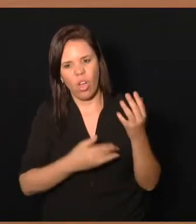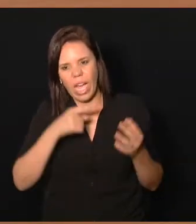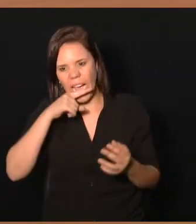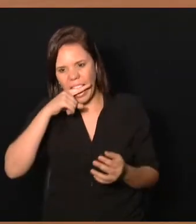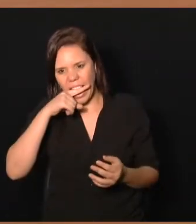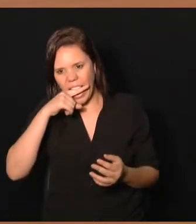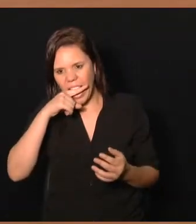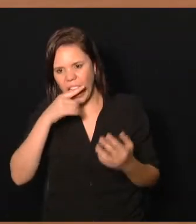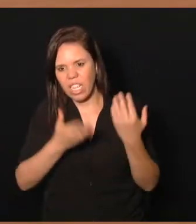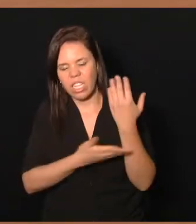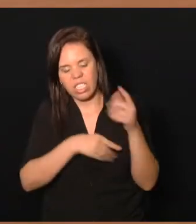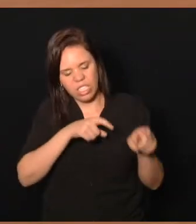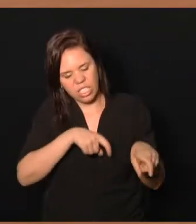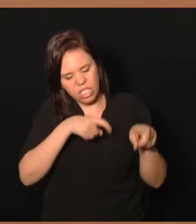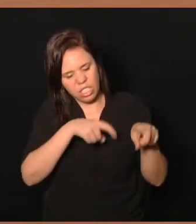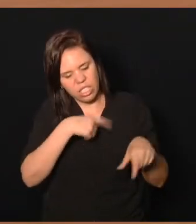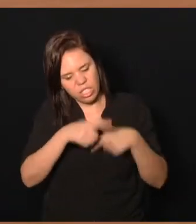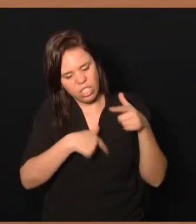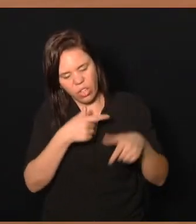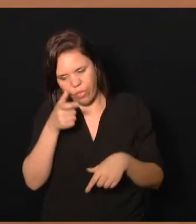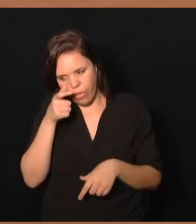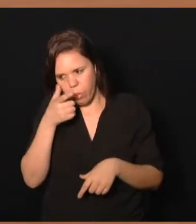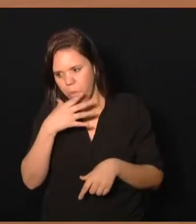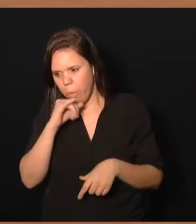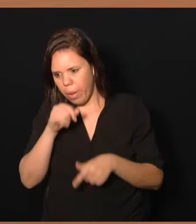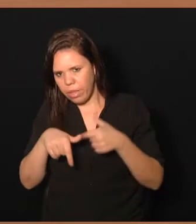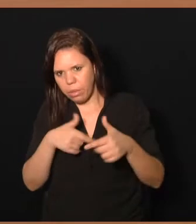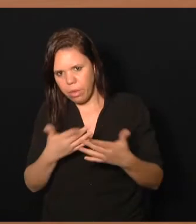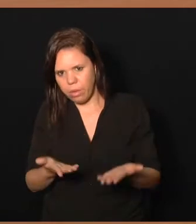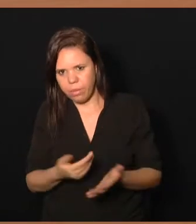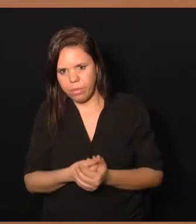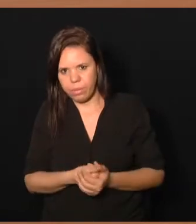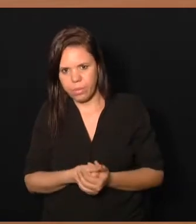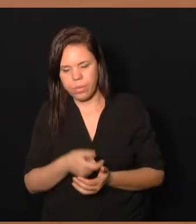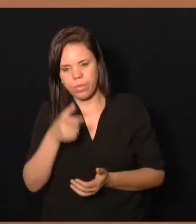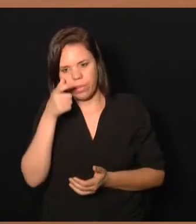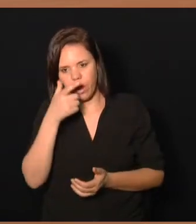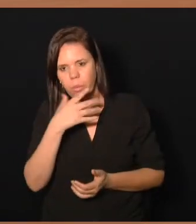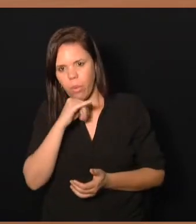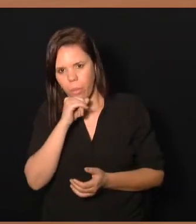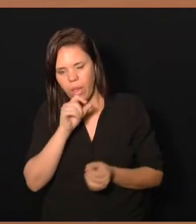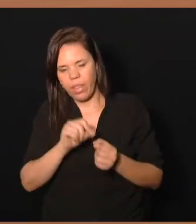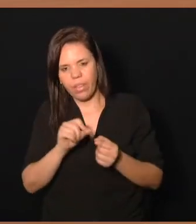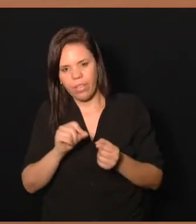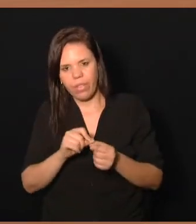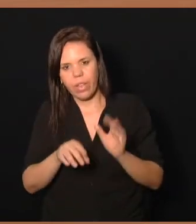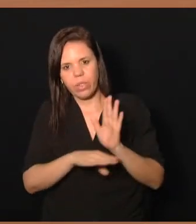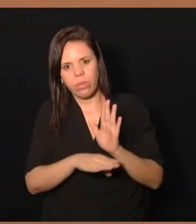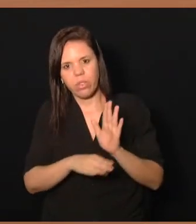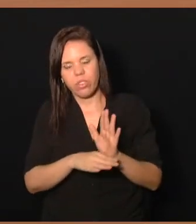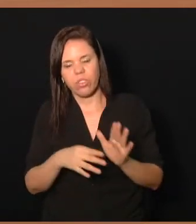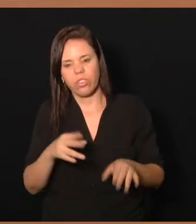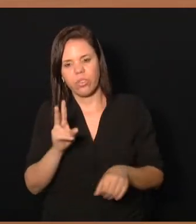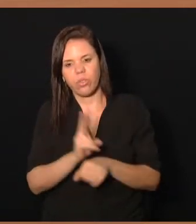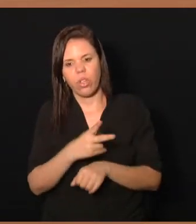eu vi o que o meu pai trabalhou. Eu vi o que o meu pai fez para criar